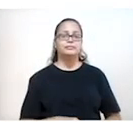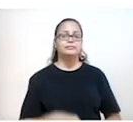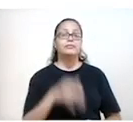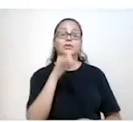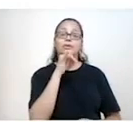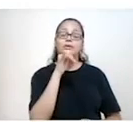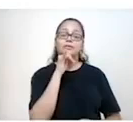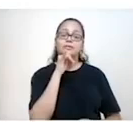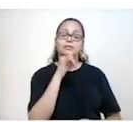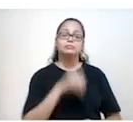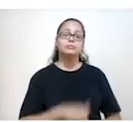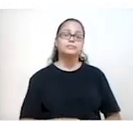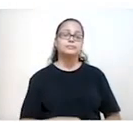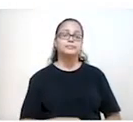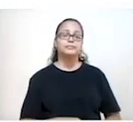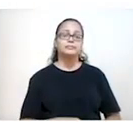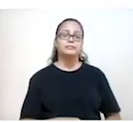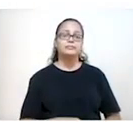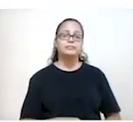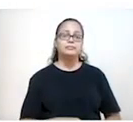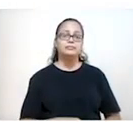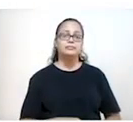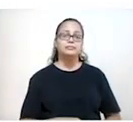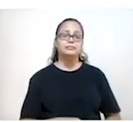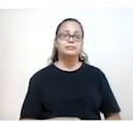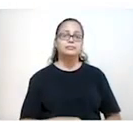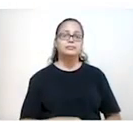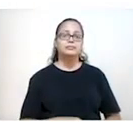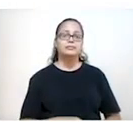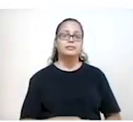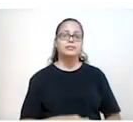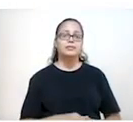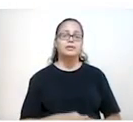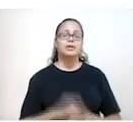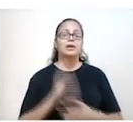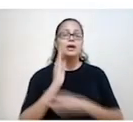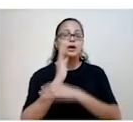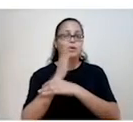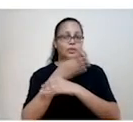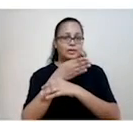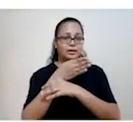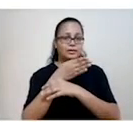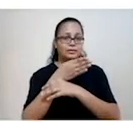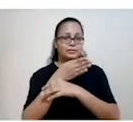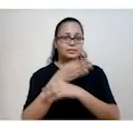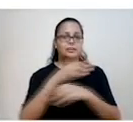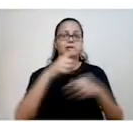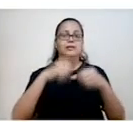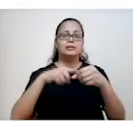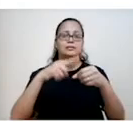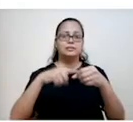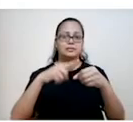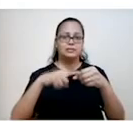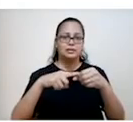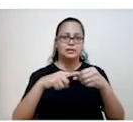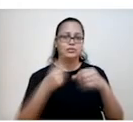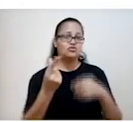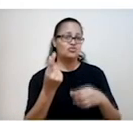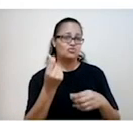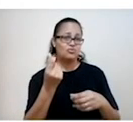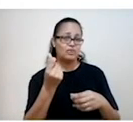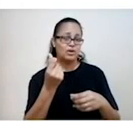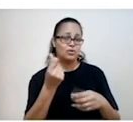Um exemplo aqui, ó. Exercício. A corrida de táxi. Em algumas cidades, o valor da corrida de táxi